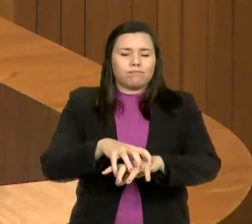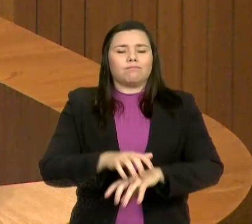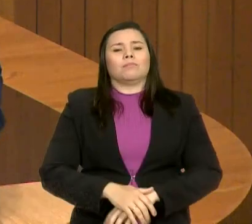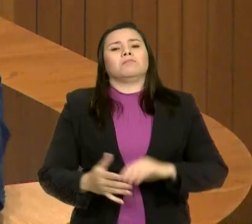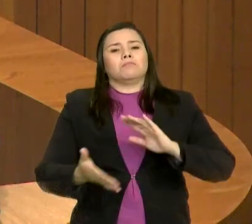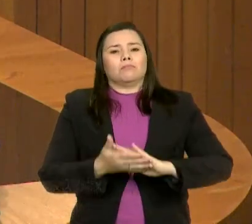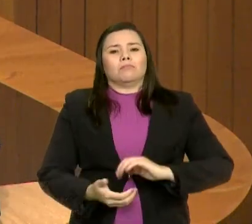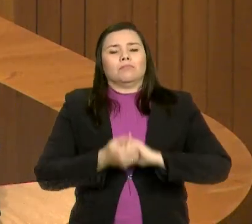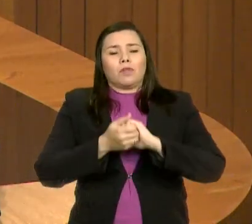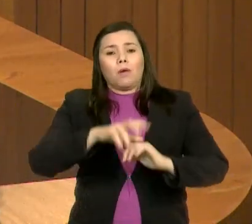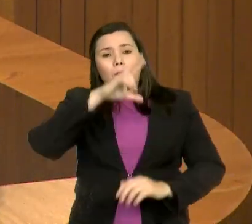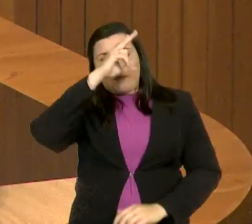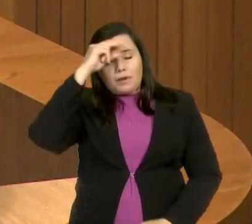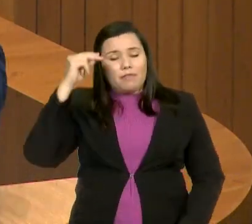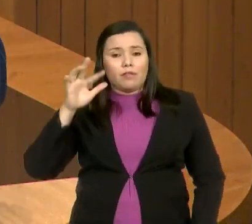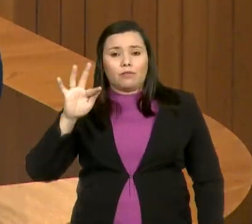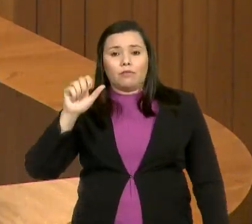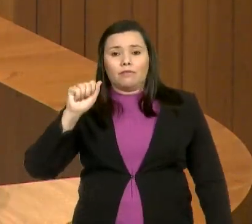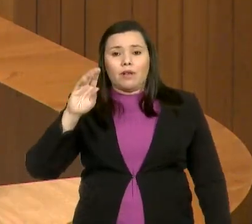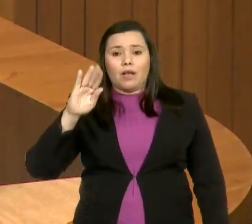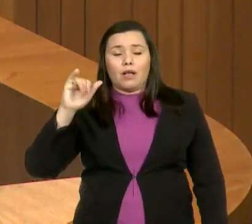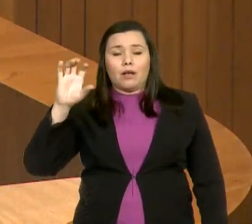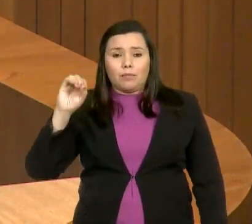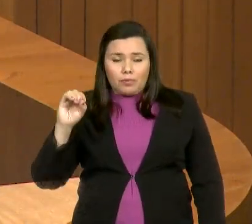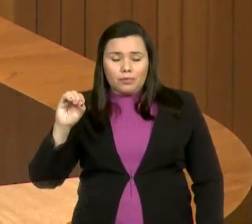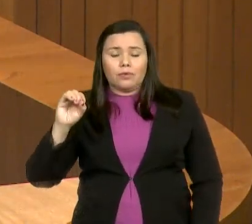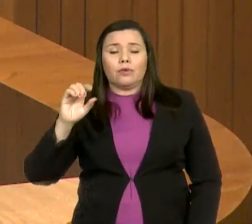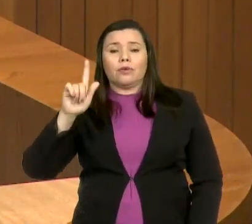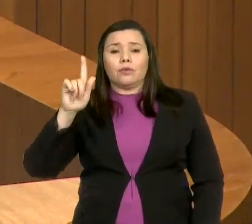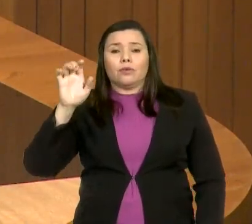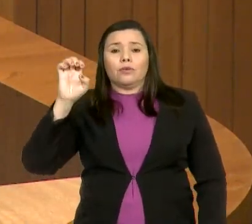pela receptividade, Daniela, deputada Cláudia.